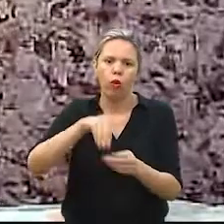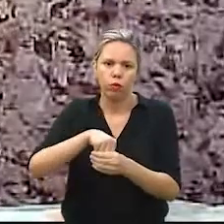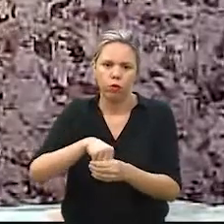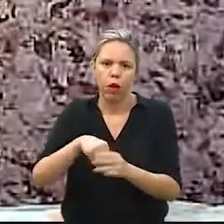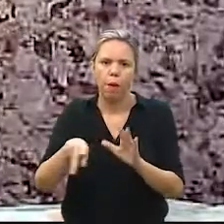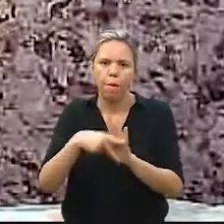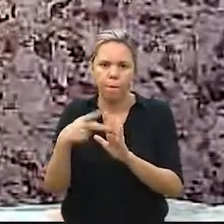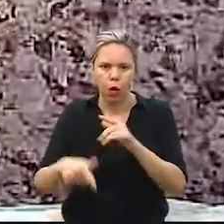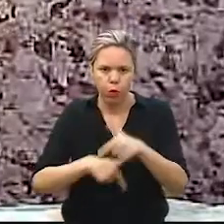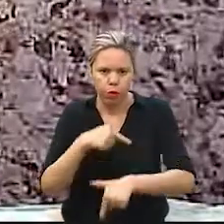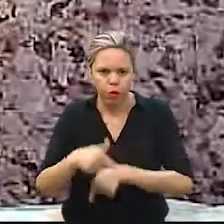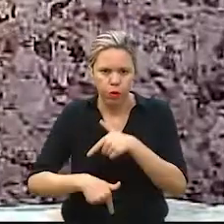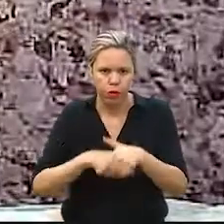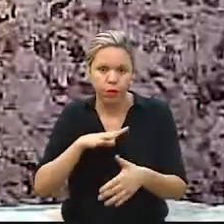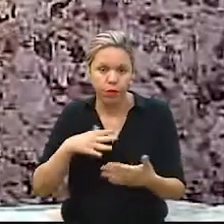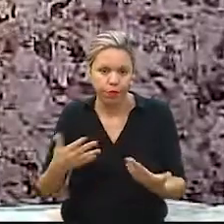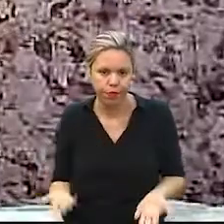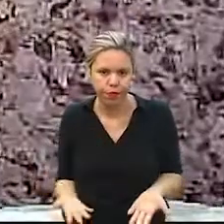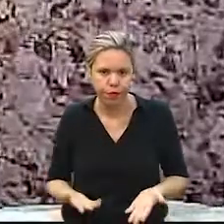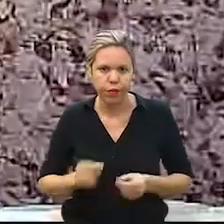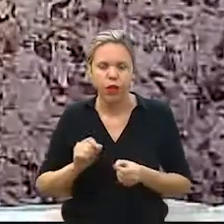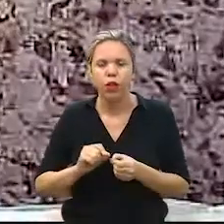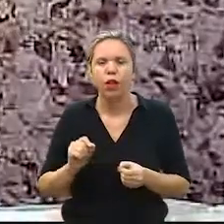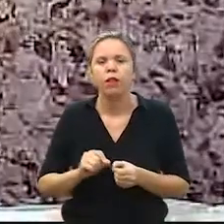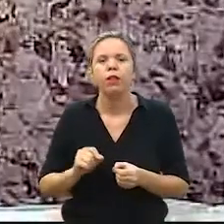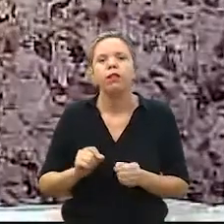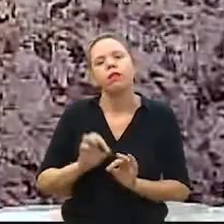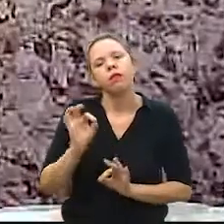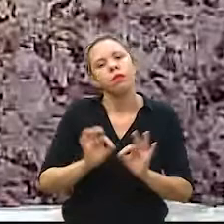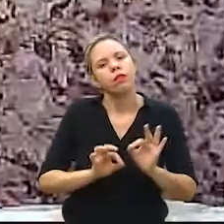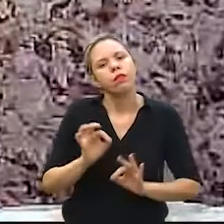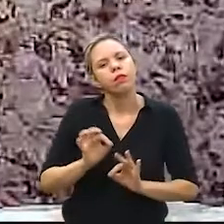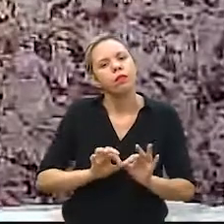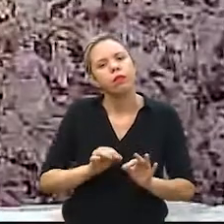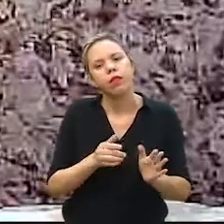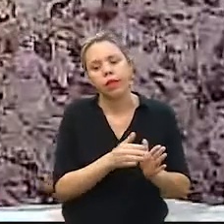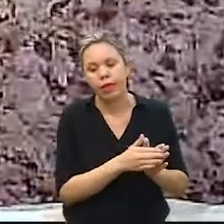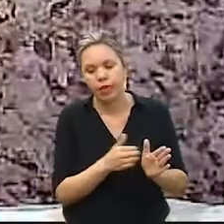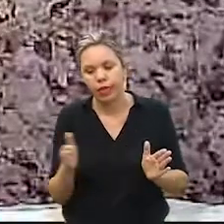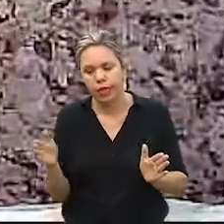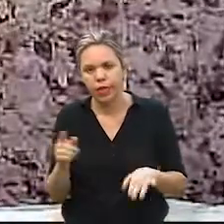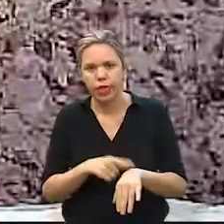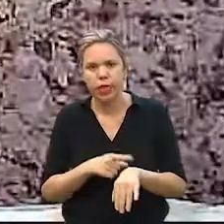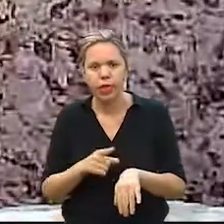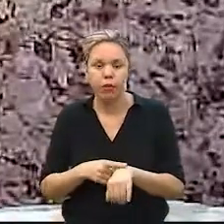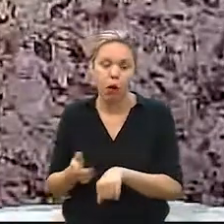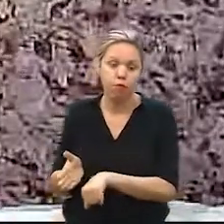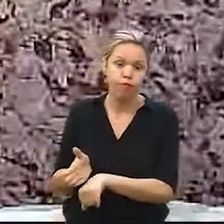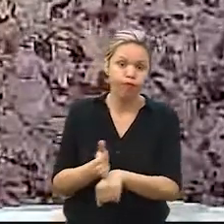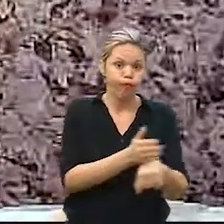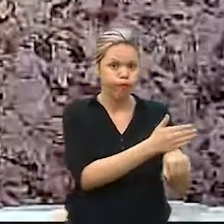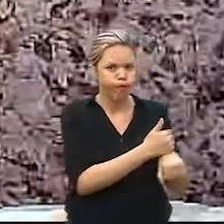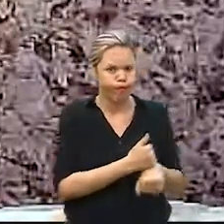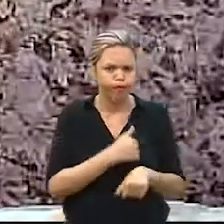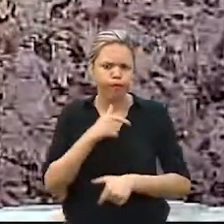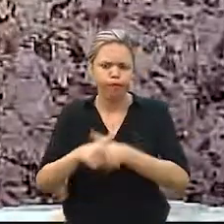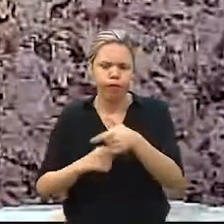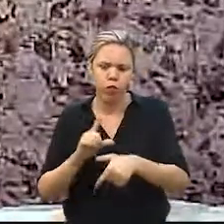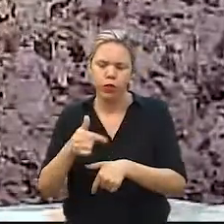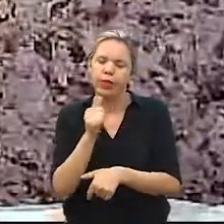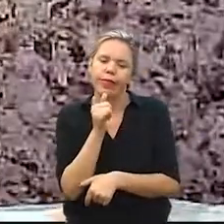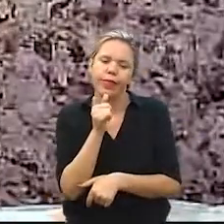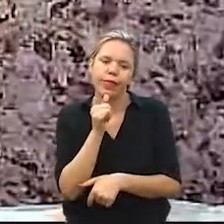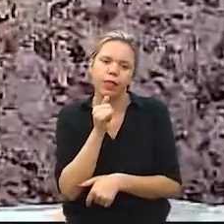próximo exercício. Então, ela é feita com um planejamento com um tempo bem anterior ao exercício, por